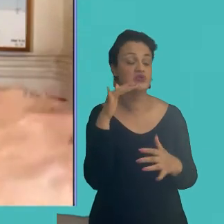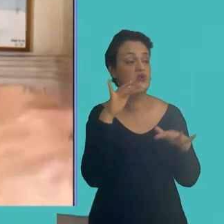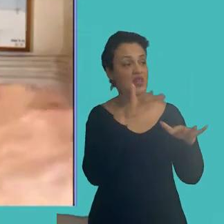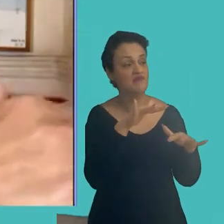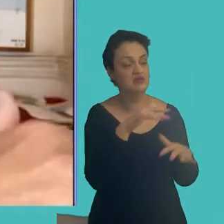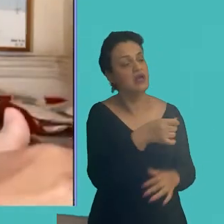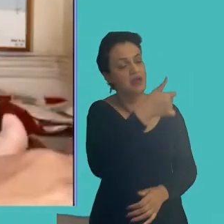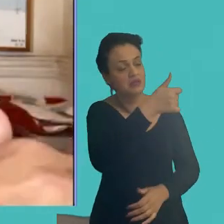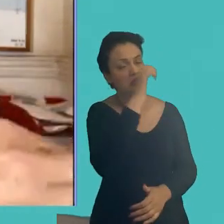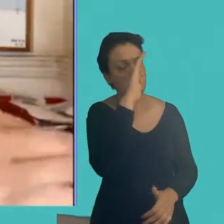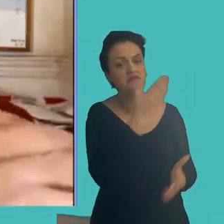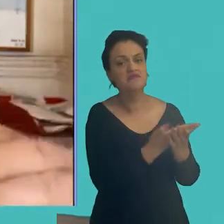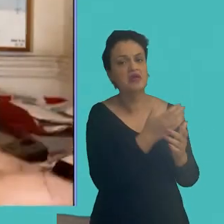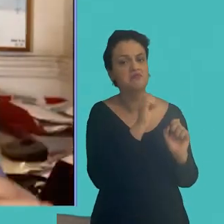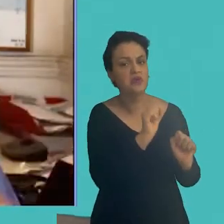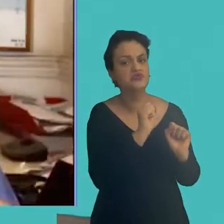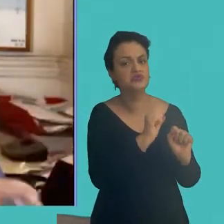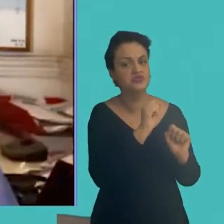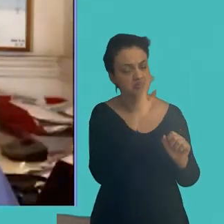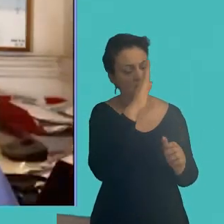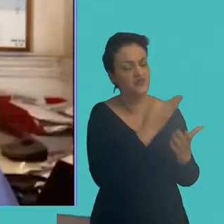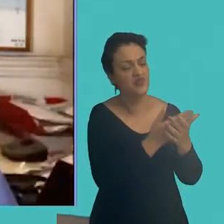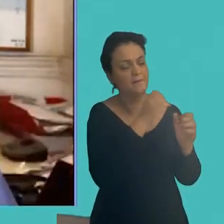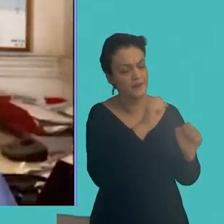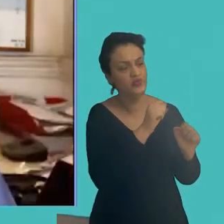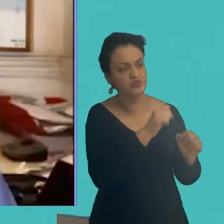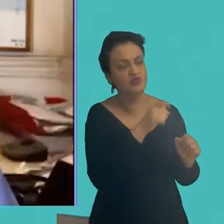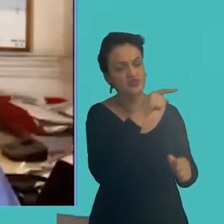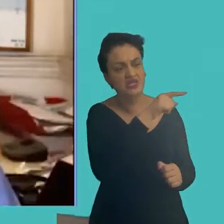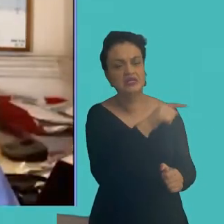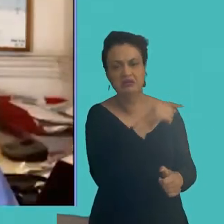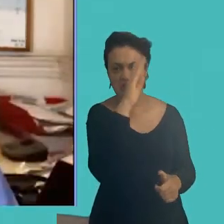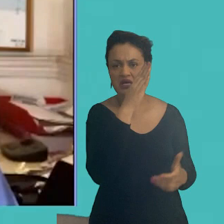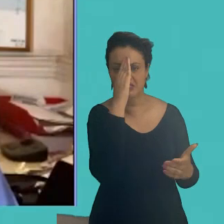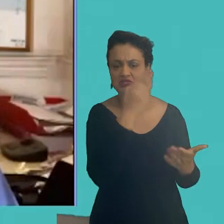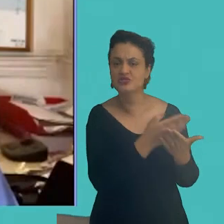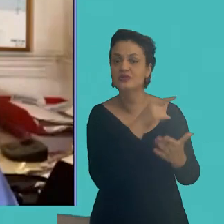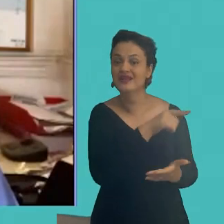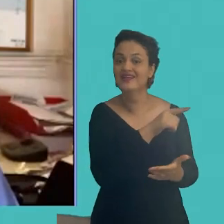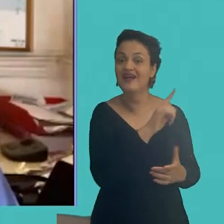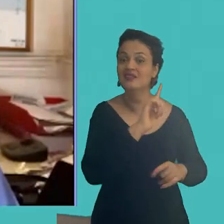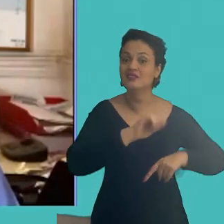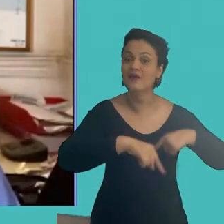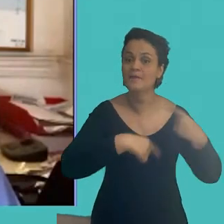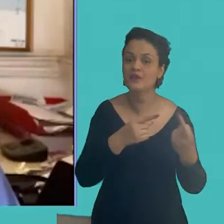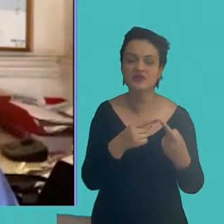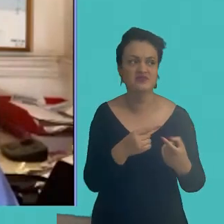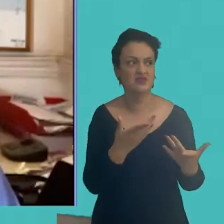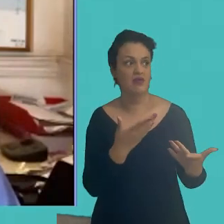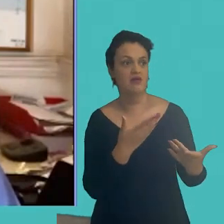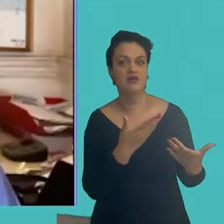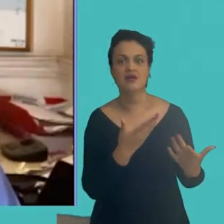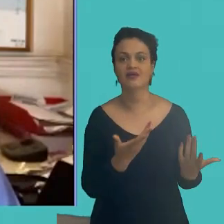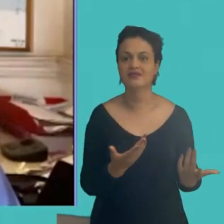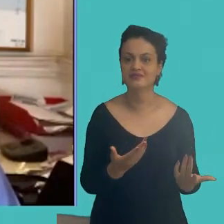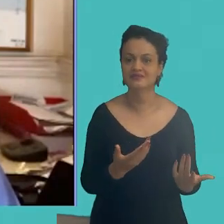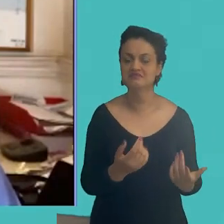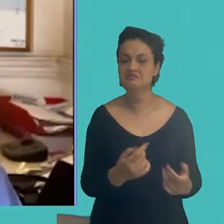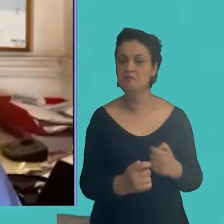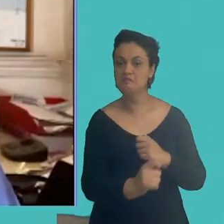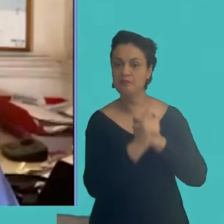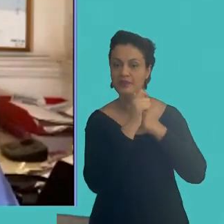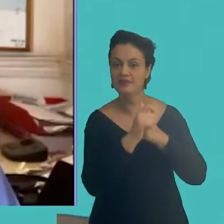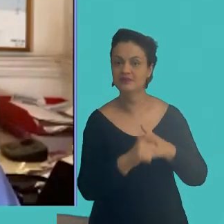como guardiãs da veracidade objetiva dos fatos, perdem essa categoria, perdem essa